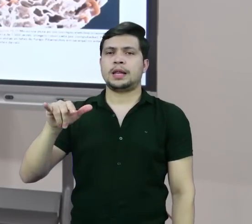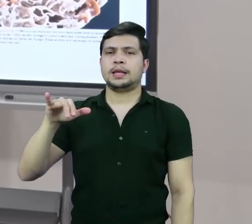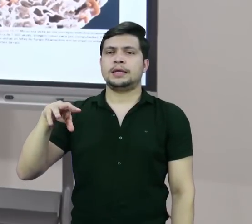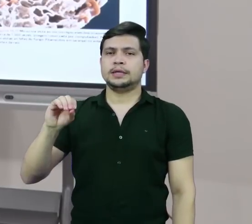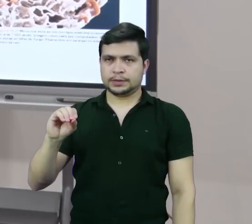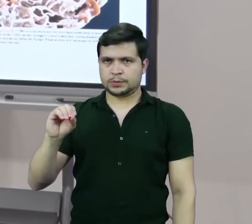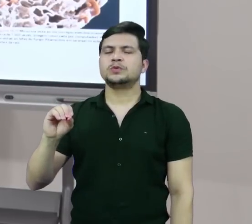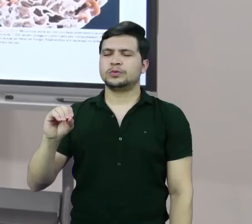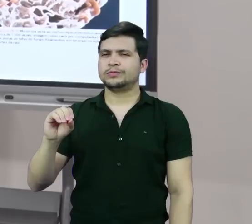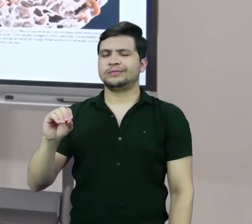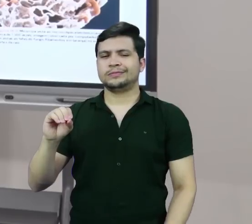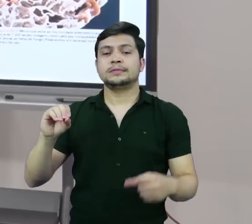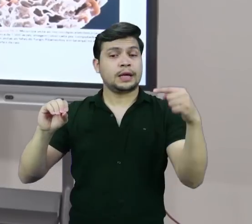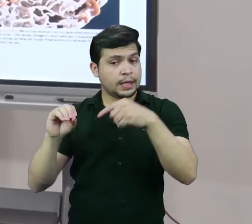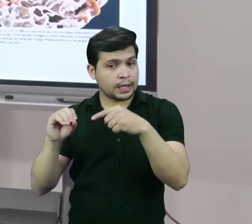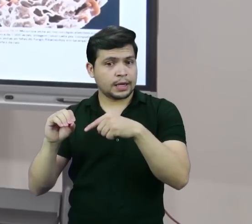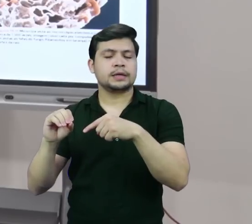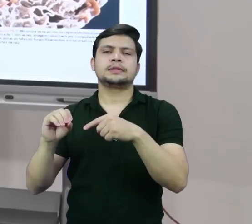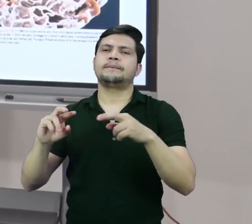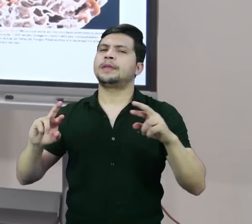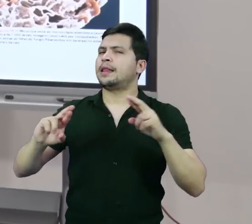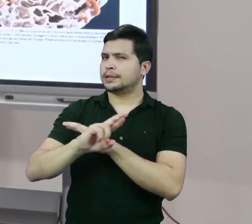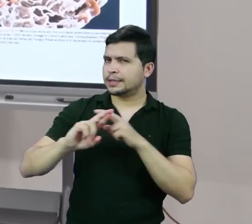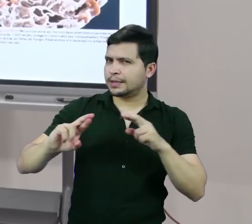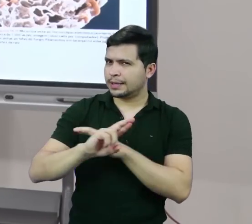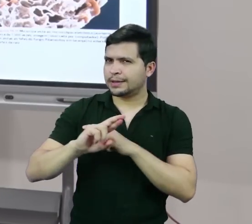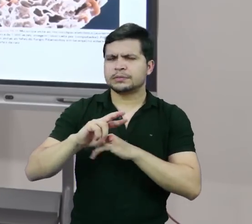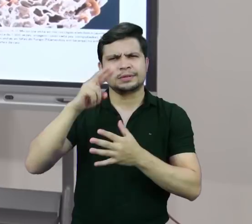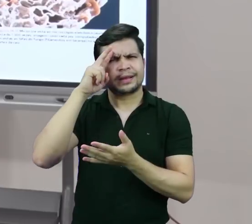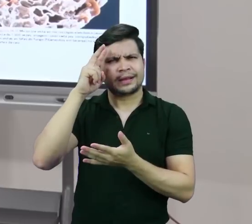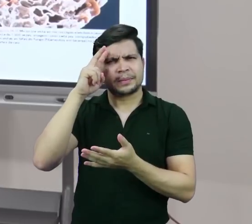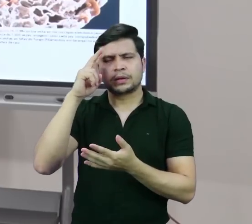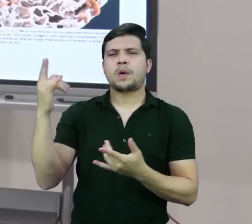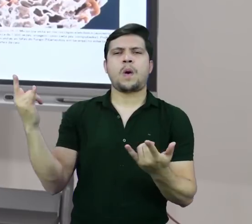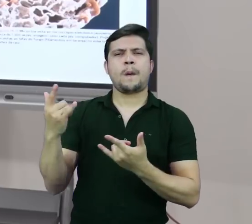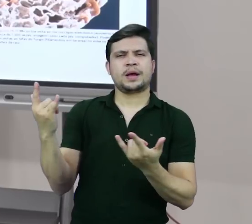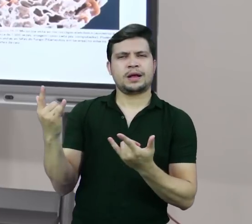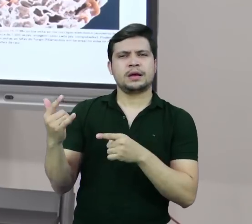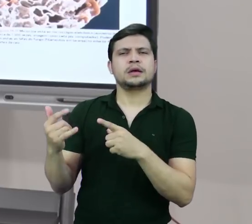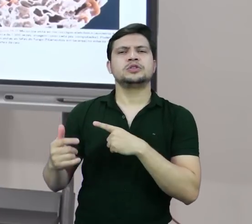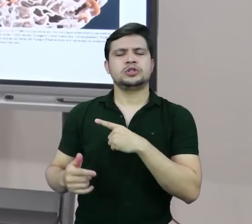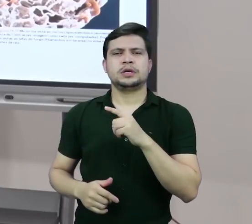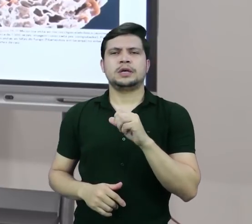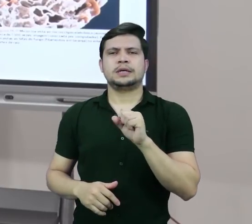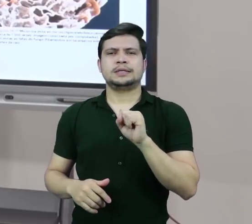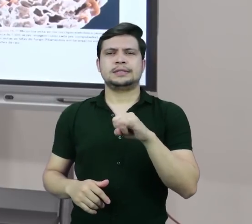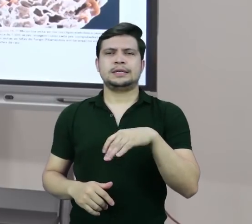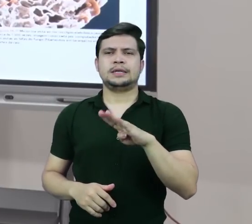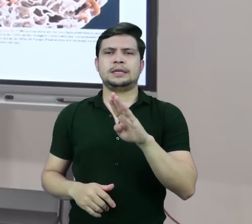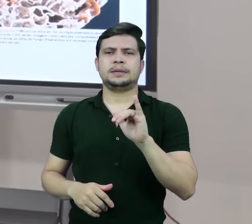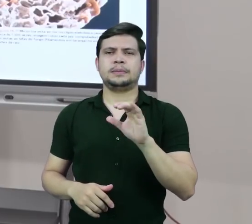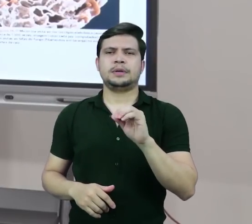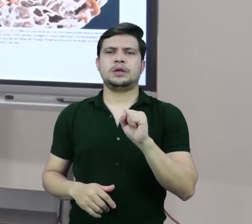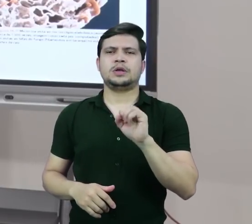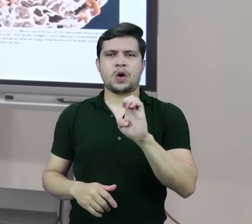alguns autores de relação simbionte, né, a simbiose. Lembra lá do Homem-Aranha, que tinha, né, uma simbiose com o